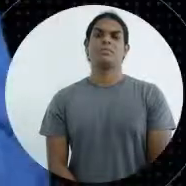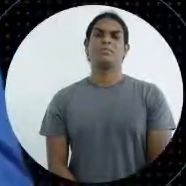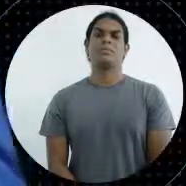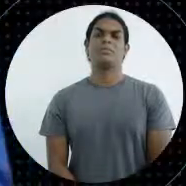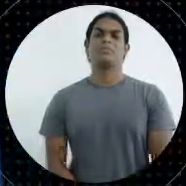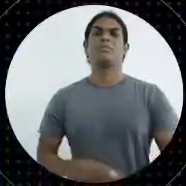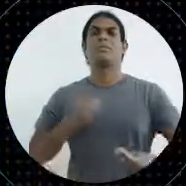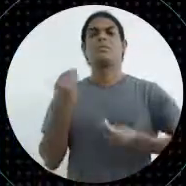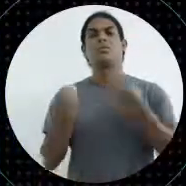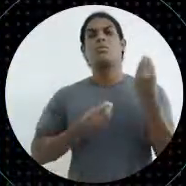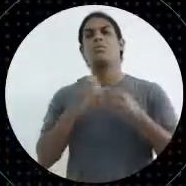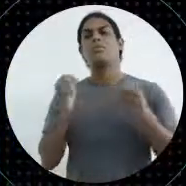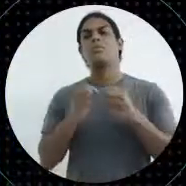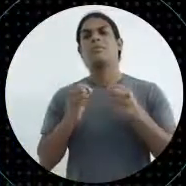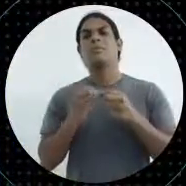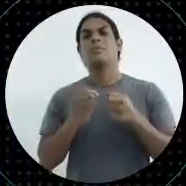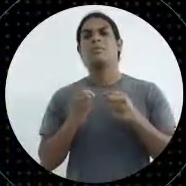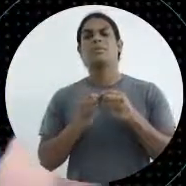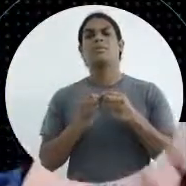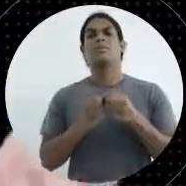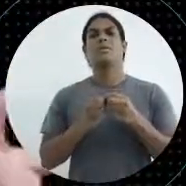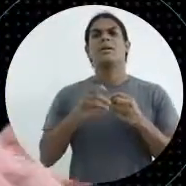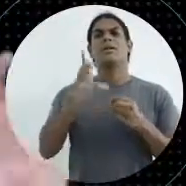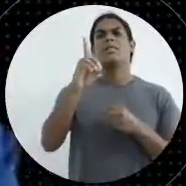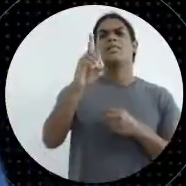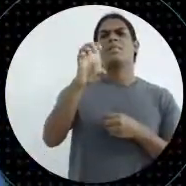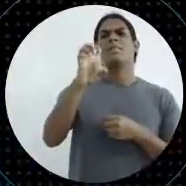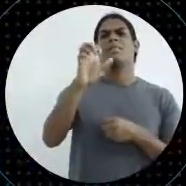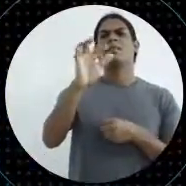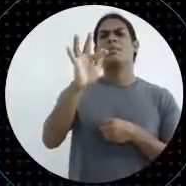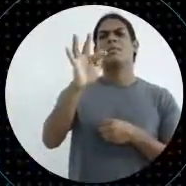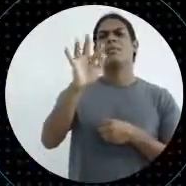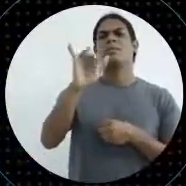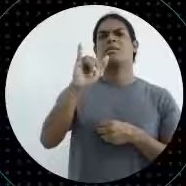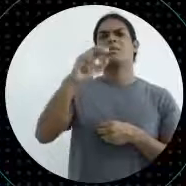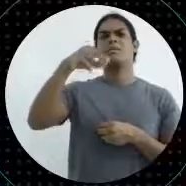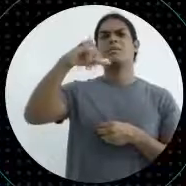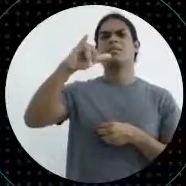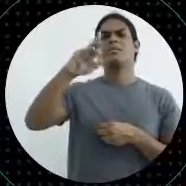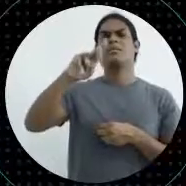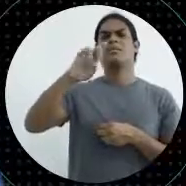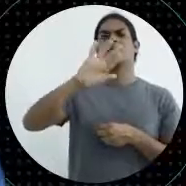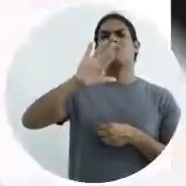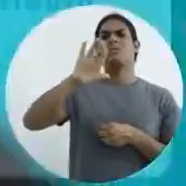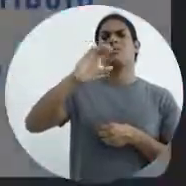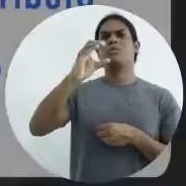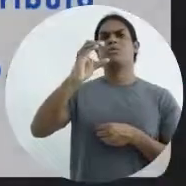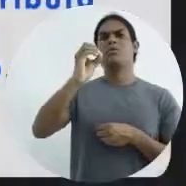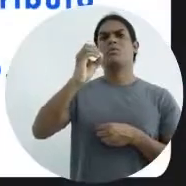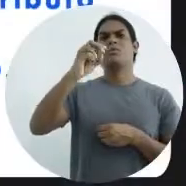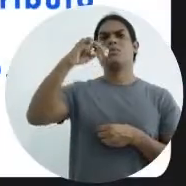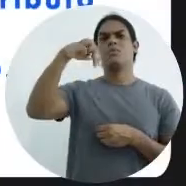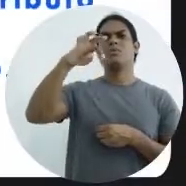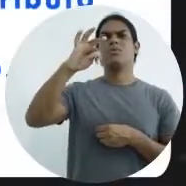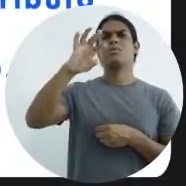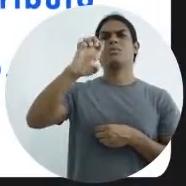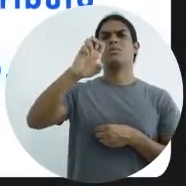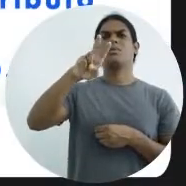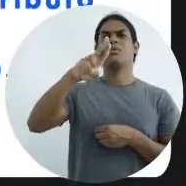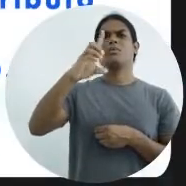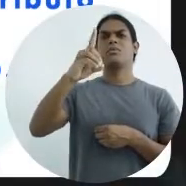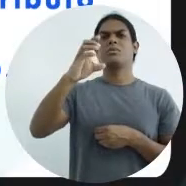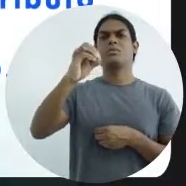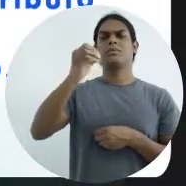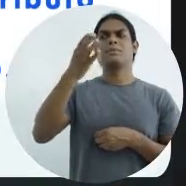E como é que eu faço para definir o conteúdo? Aí você usa os mesmos métodos. Então observe no exemplo